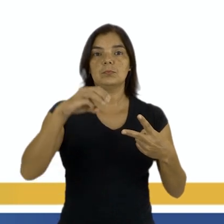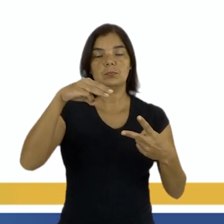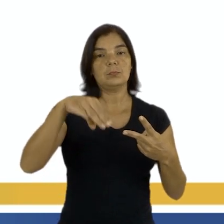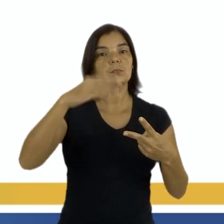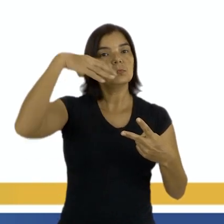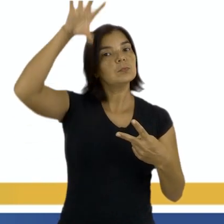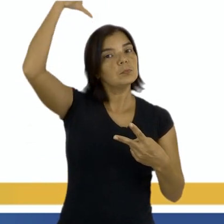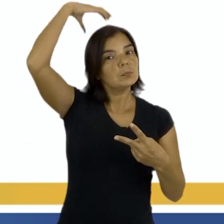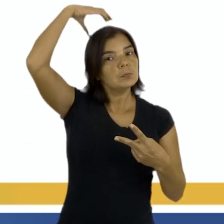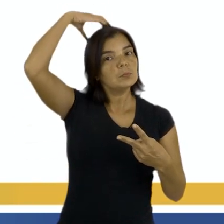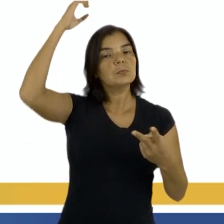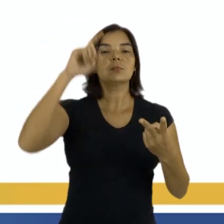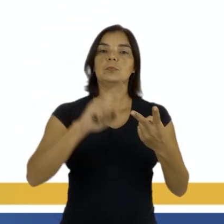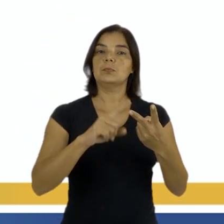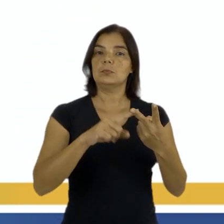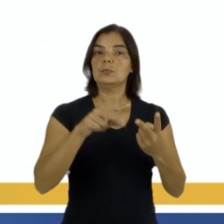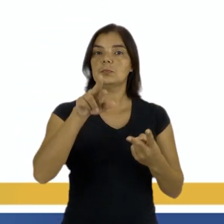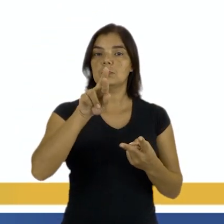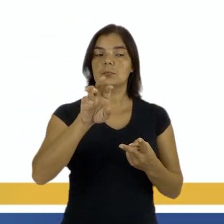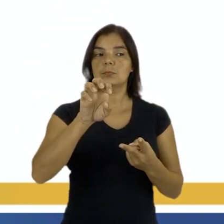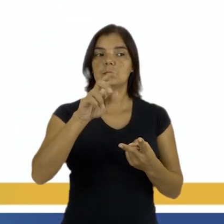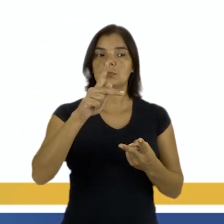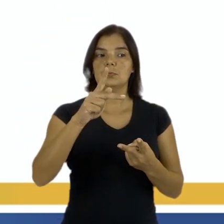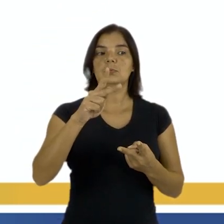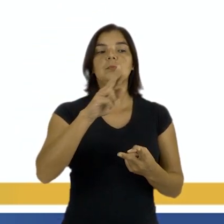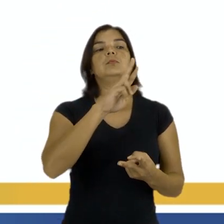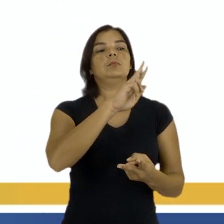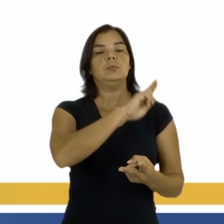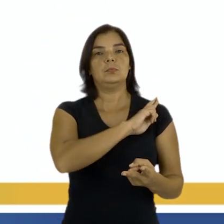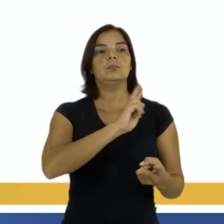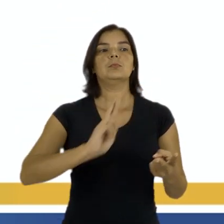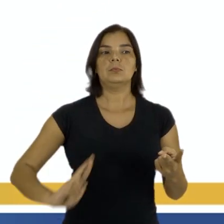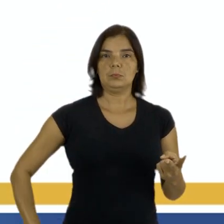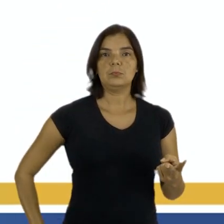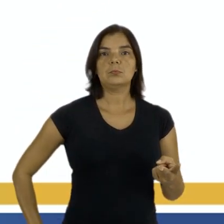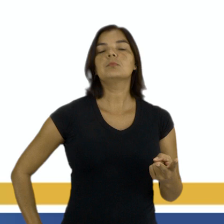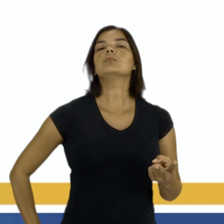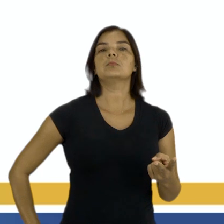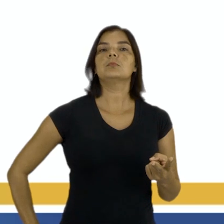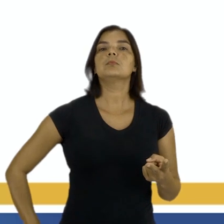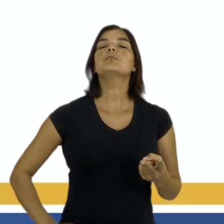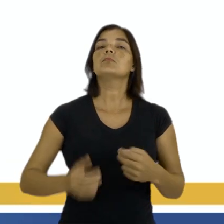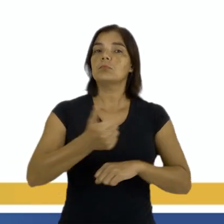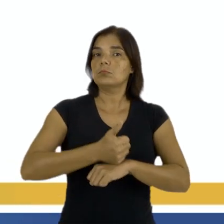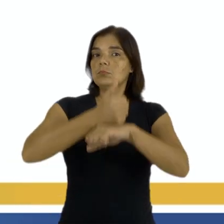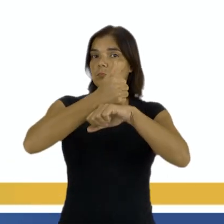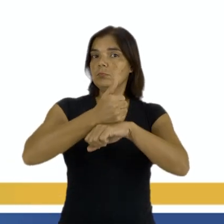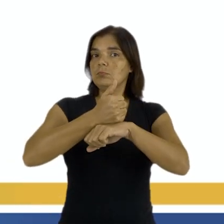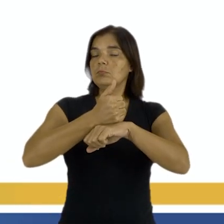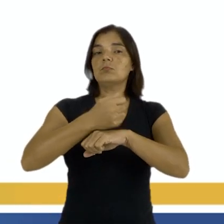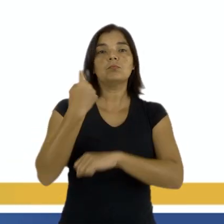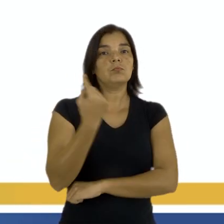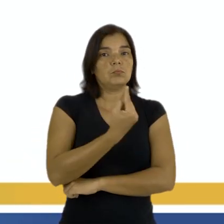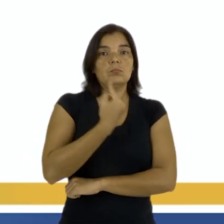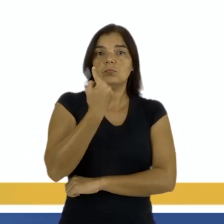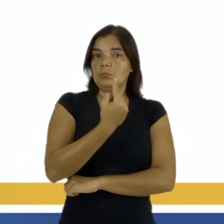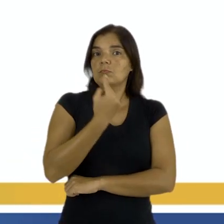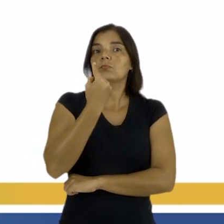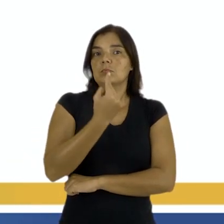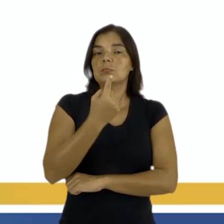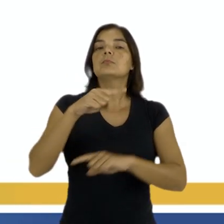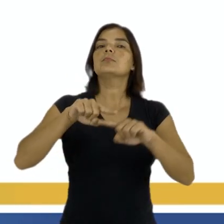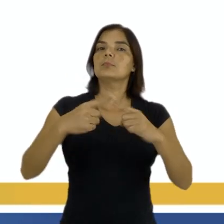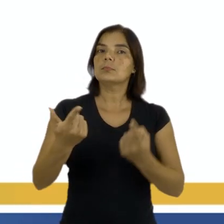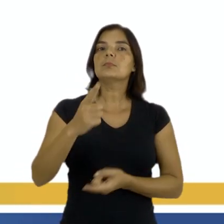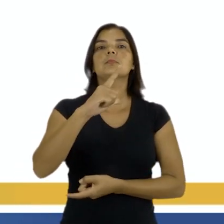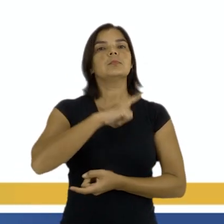república. A monarquia é uma forma de governo cujo líder ele administra praticamente sozinho, ele é a liderança nata, mas ele